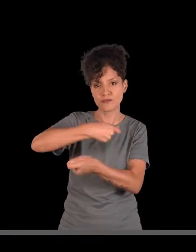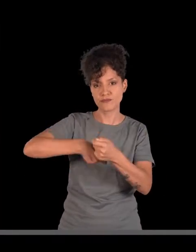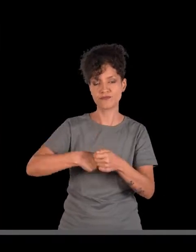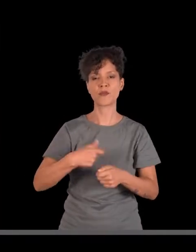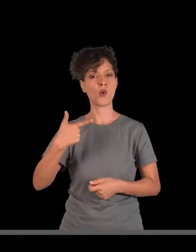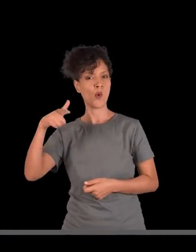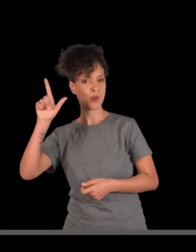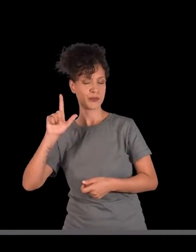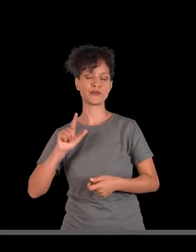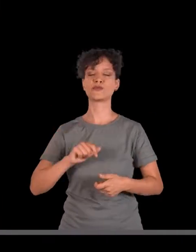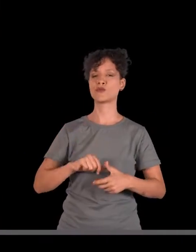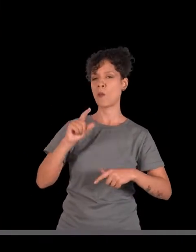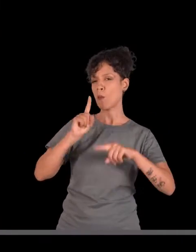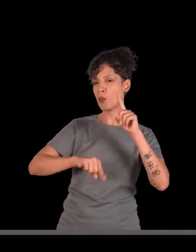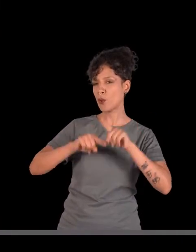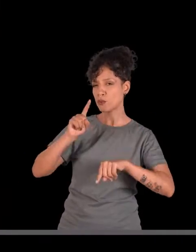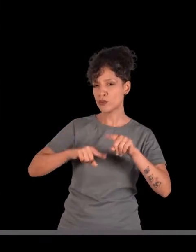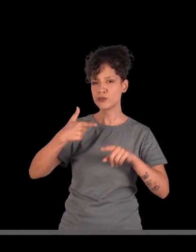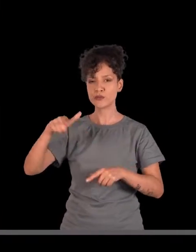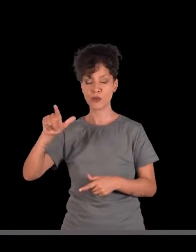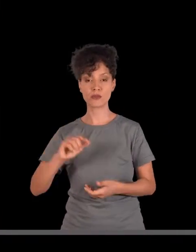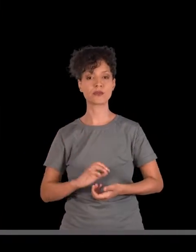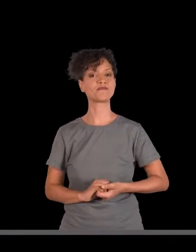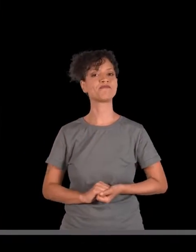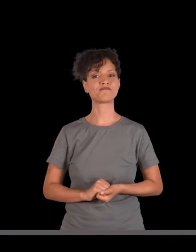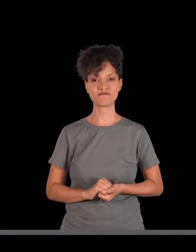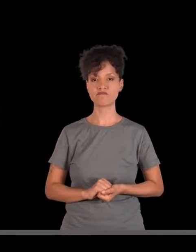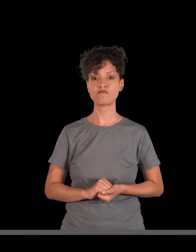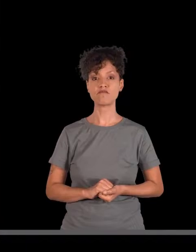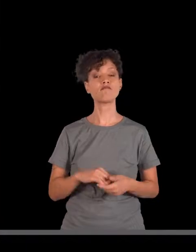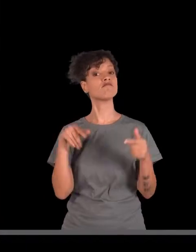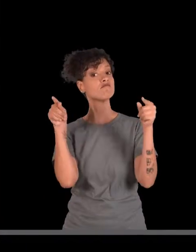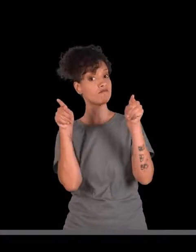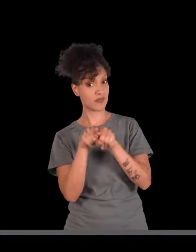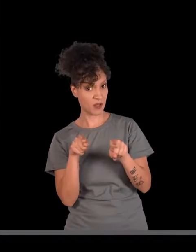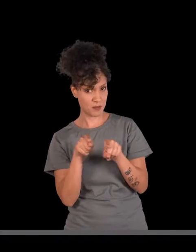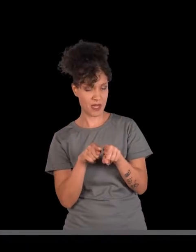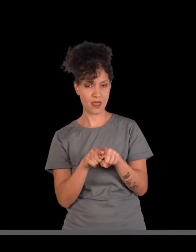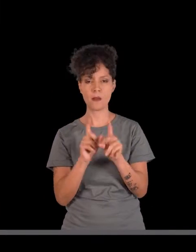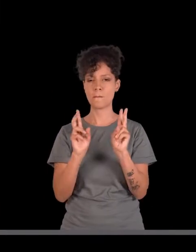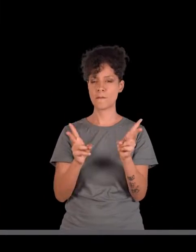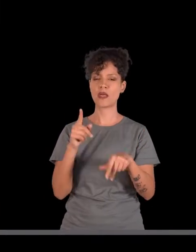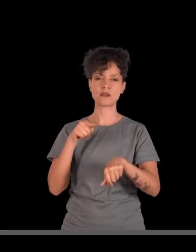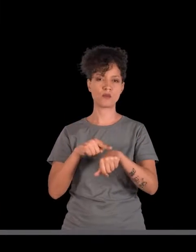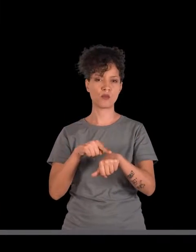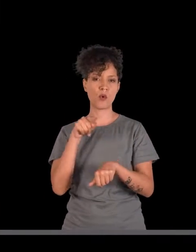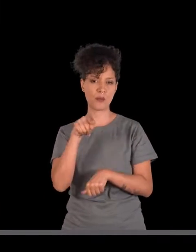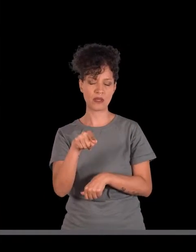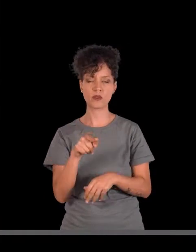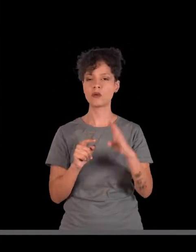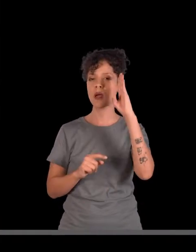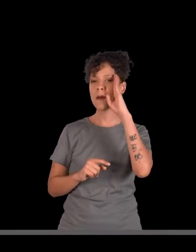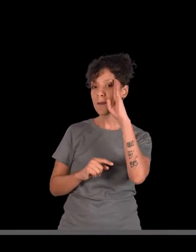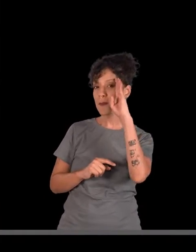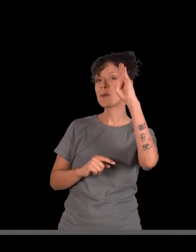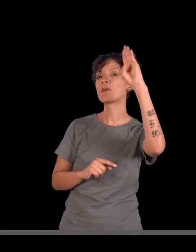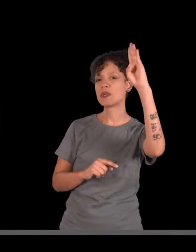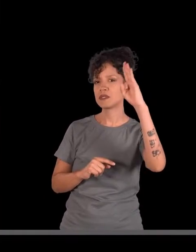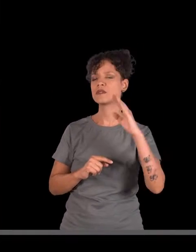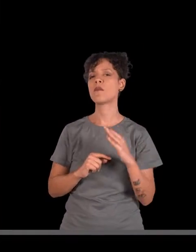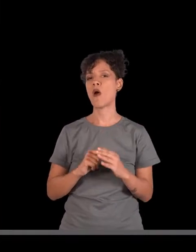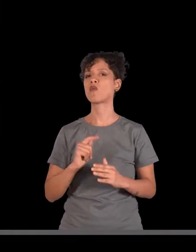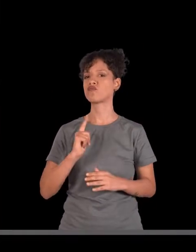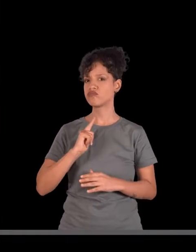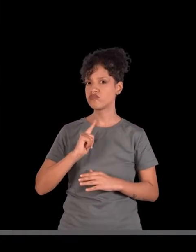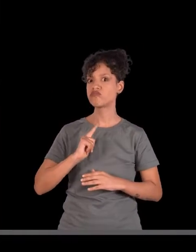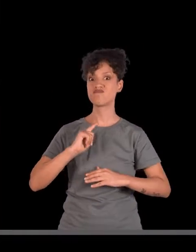outras situações. Vários outros produtos, né? E além disso, nesse momento, a principal